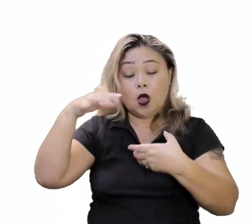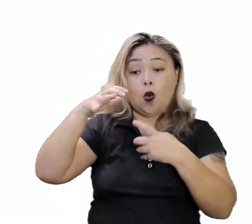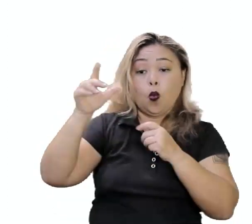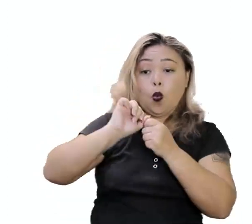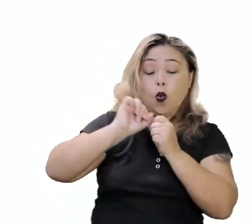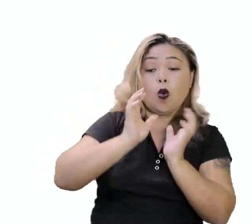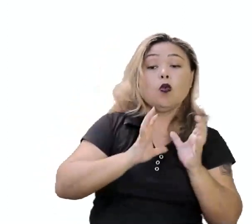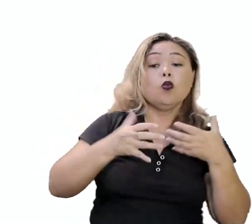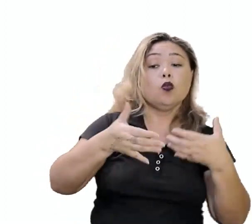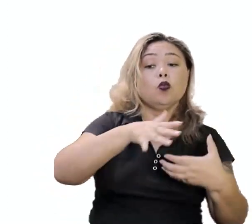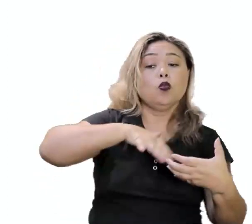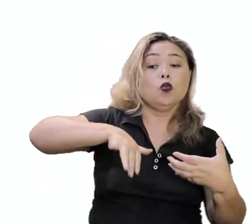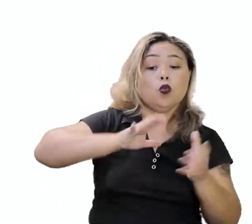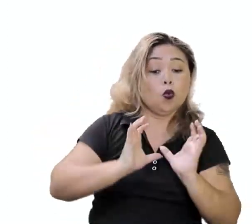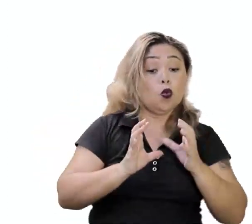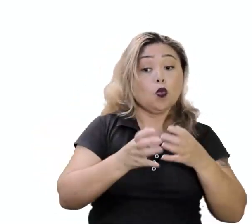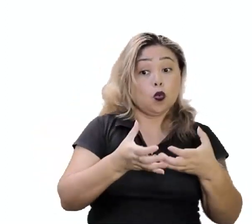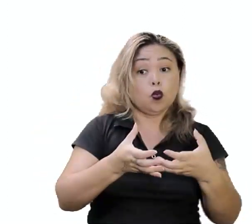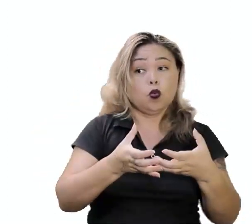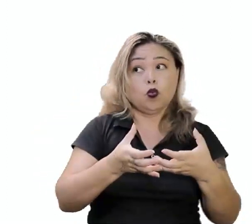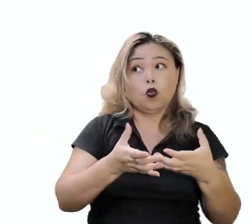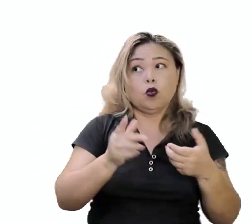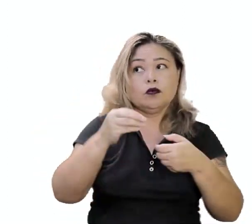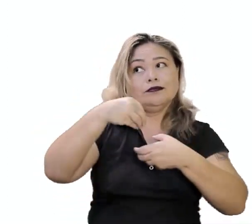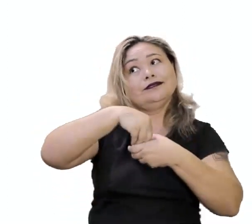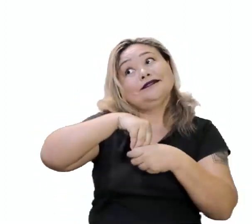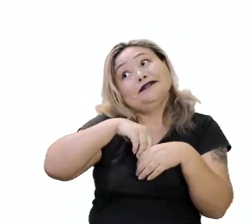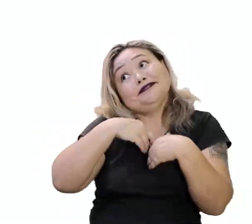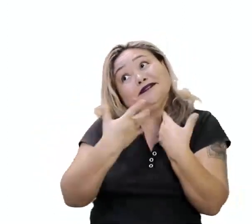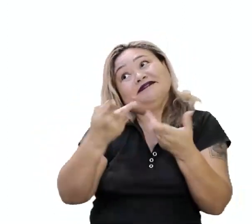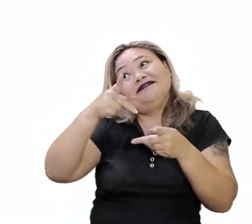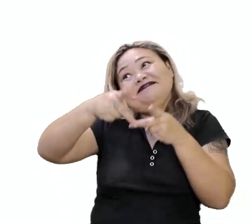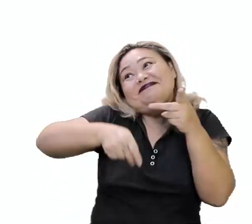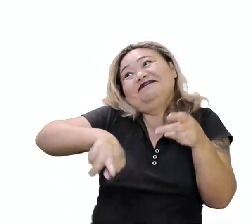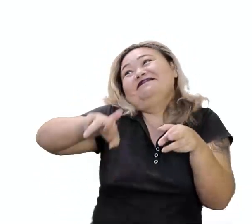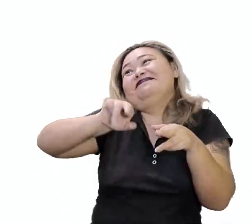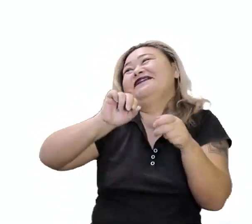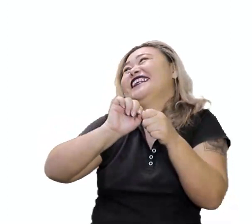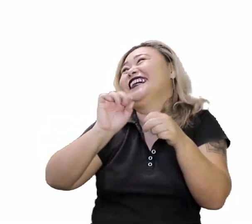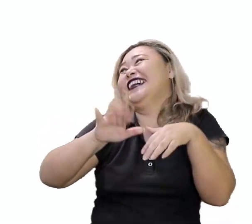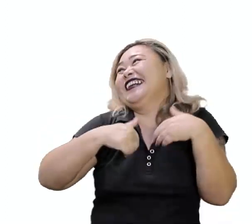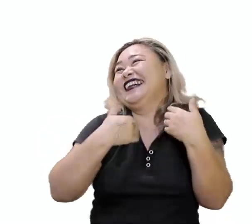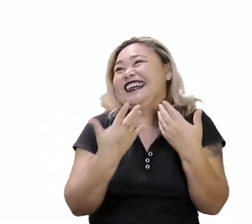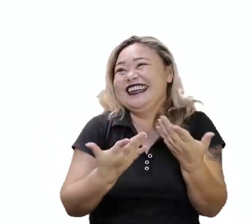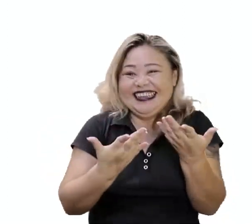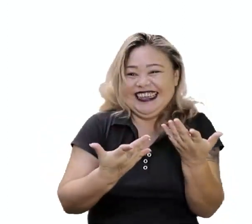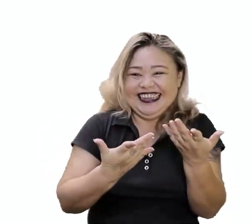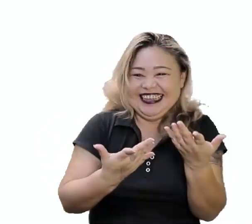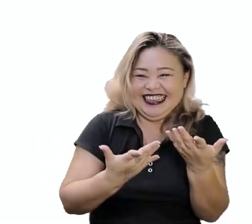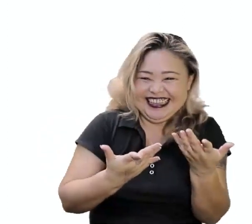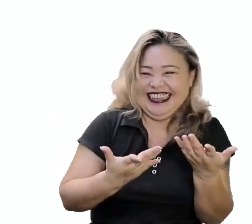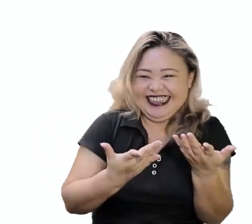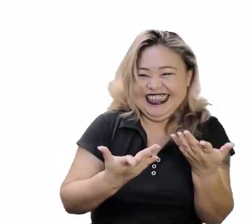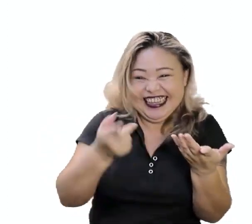agir sobre um determinado grupo de indivíduos dentro de uma população que vão